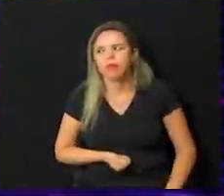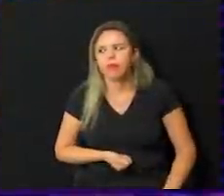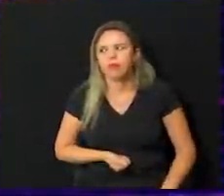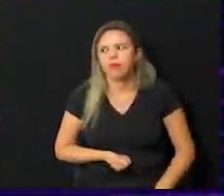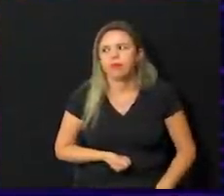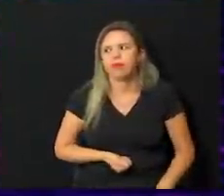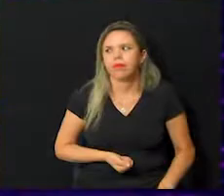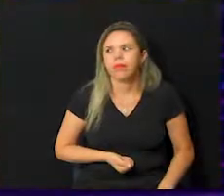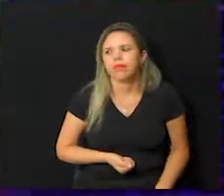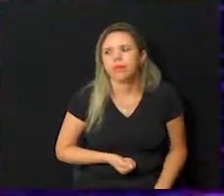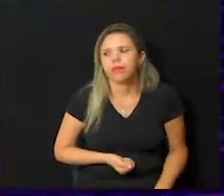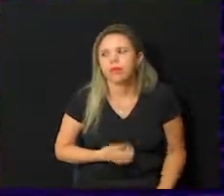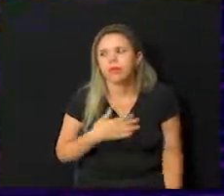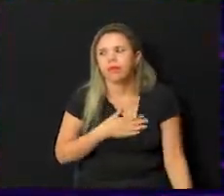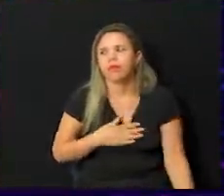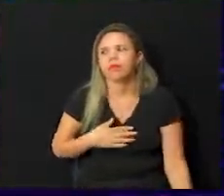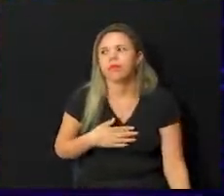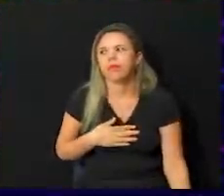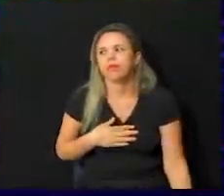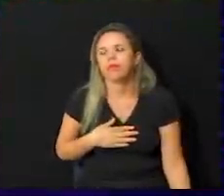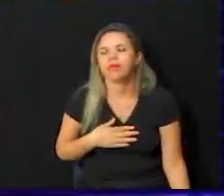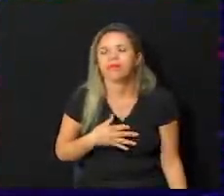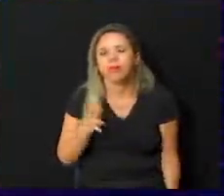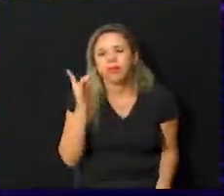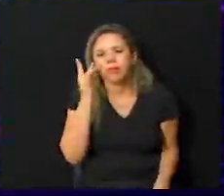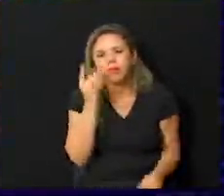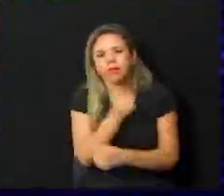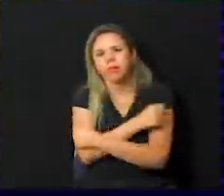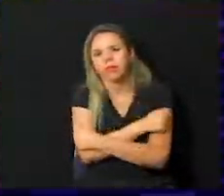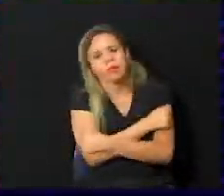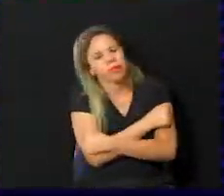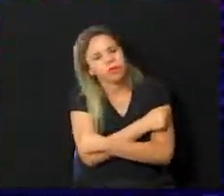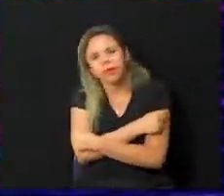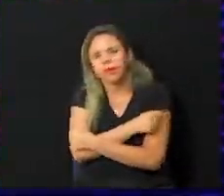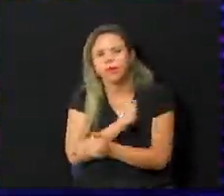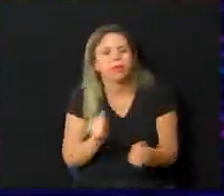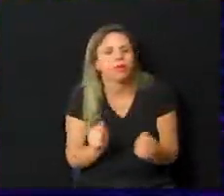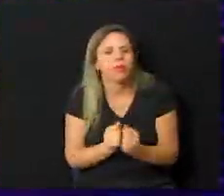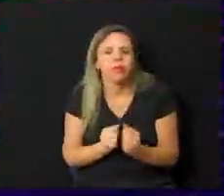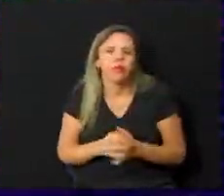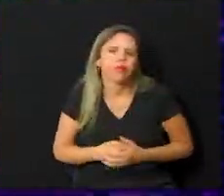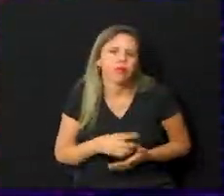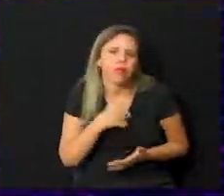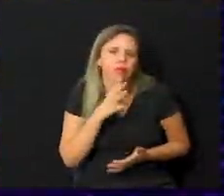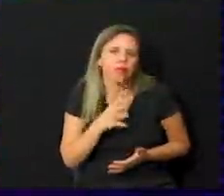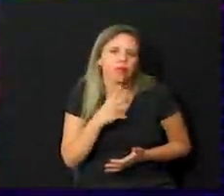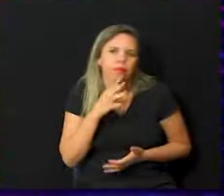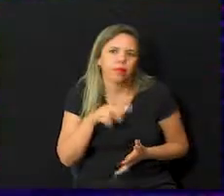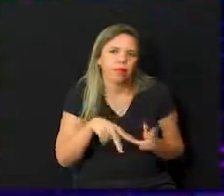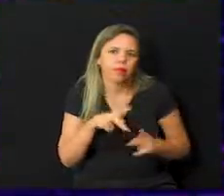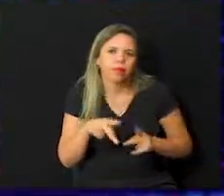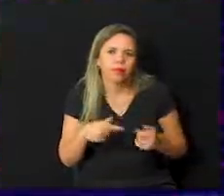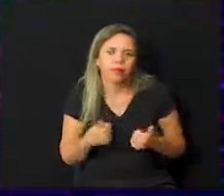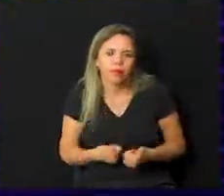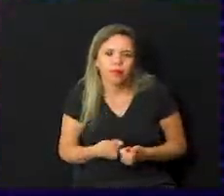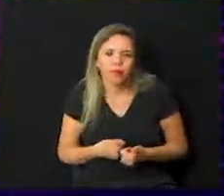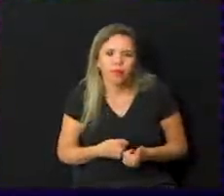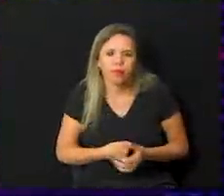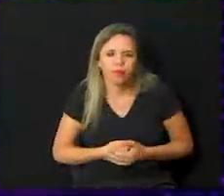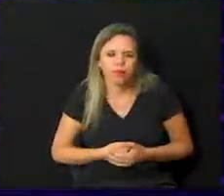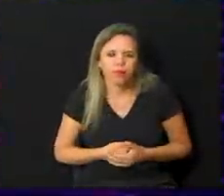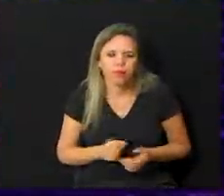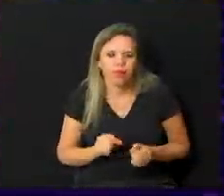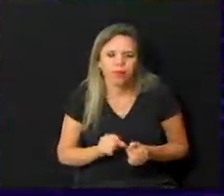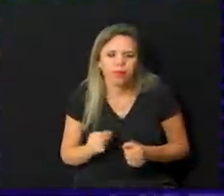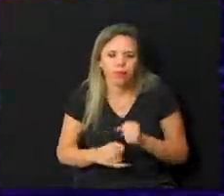Enfim... Eu gosto muito de eventos físicos, gosto de abraços, de estar junto com o pessoal, de conhecer meus leitores e trocar uma ideia com